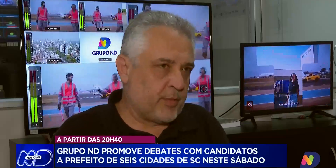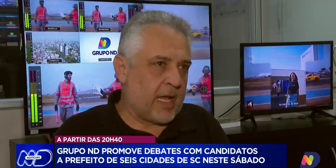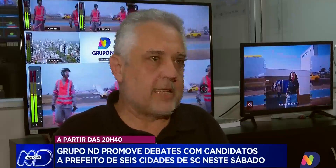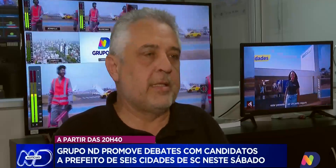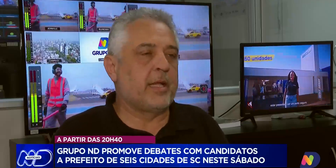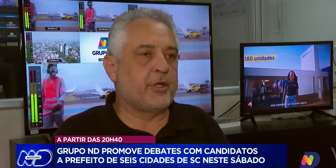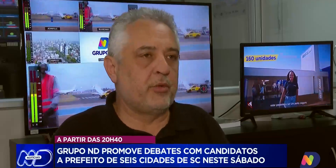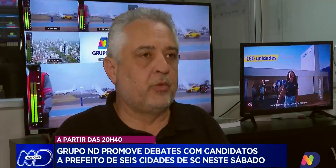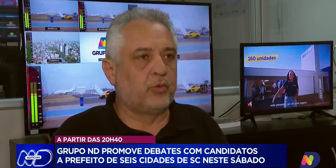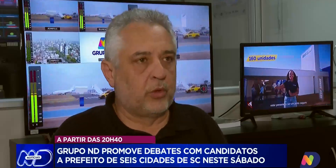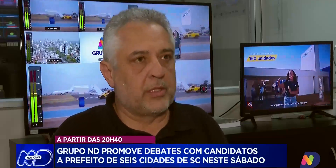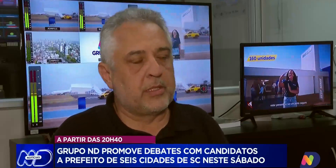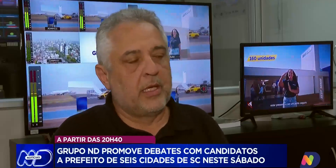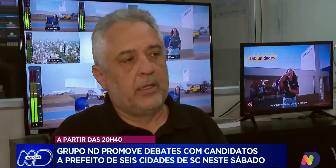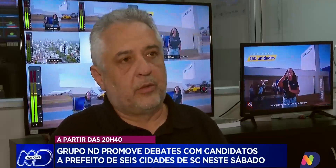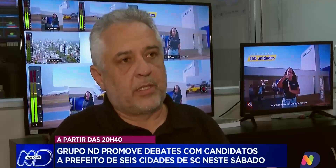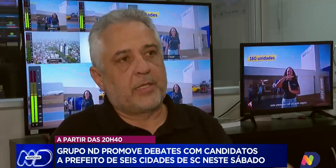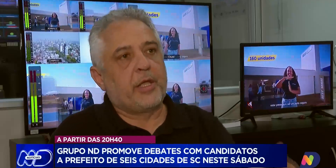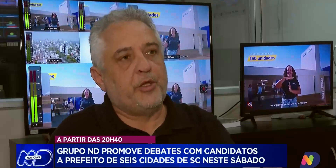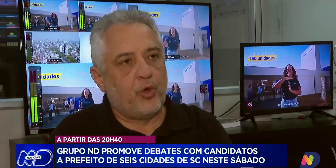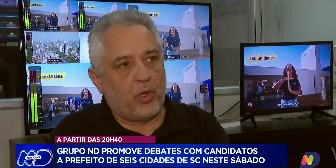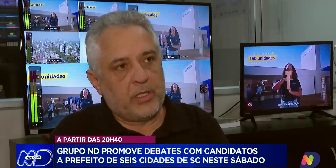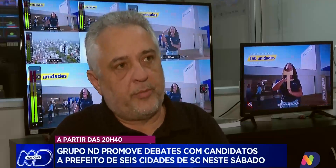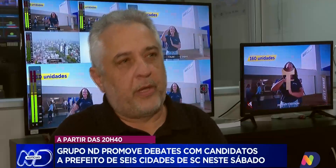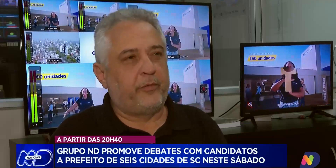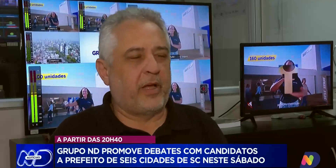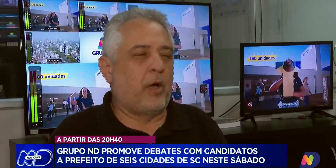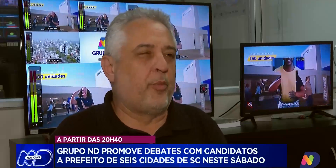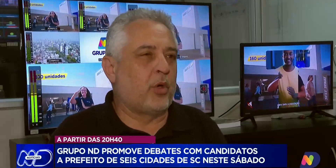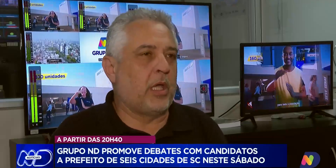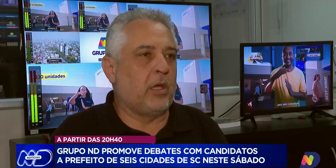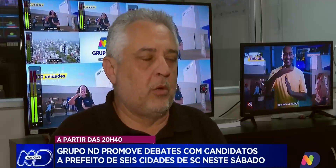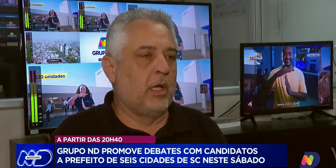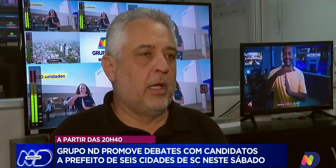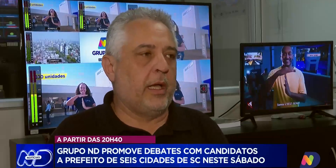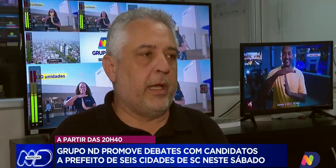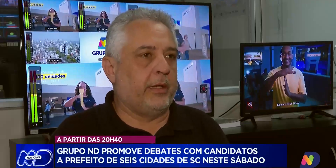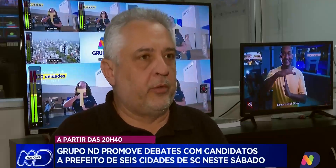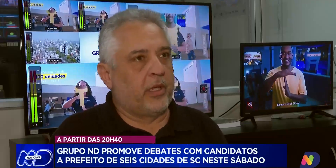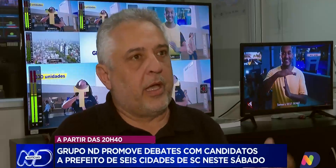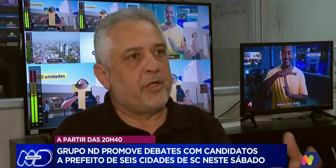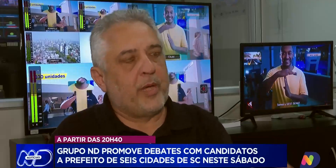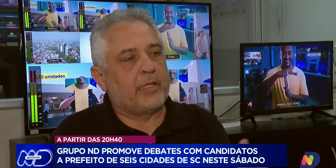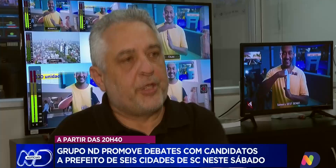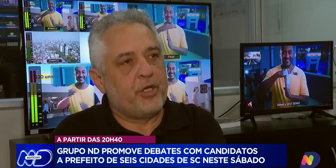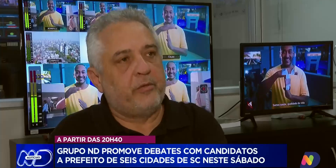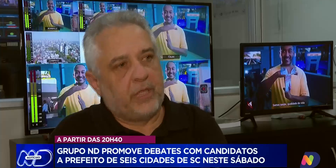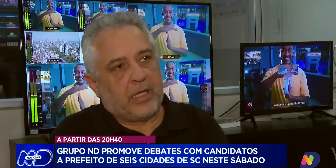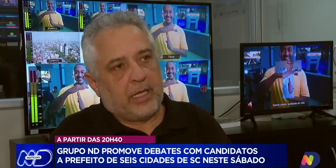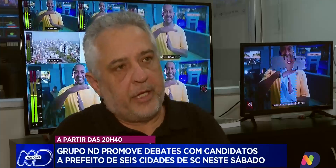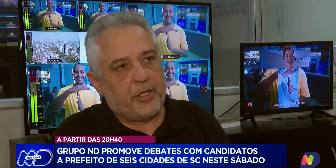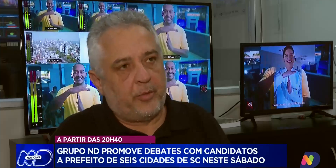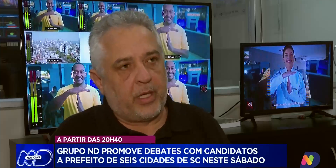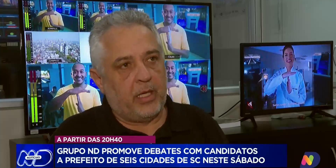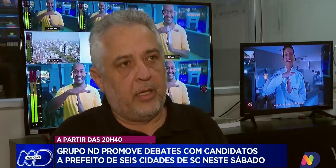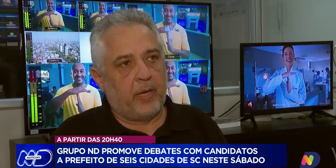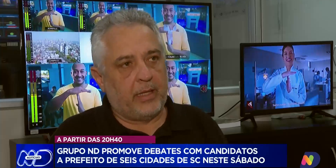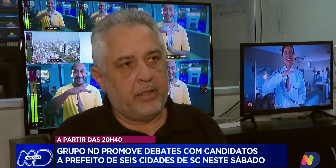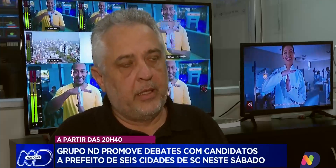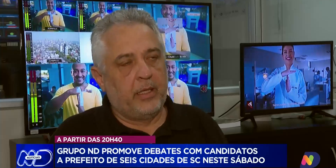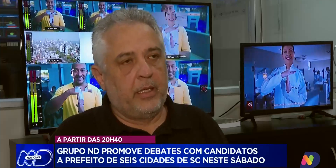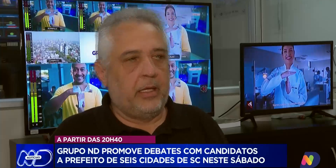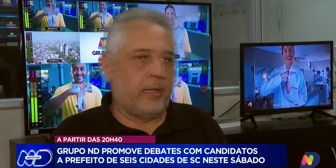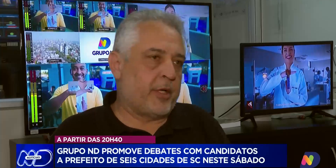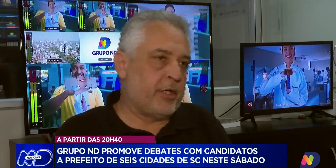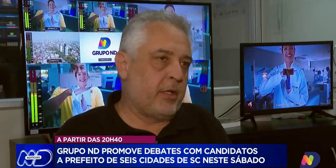com todas as Praças interagindo com todas todas as regiões para falar um pouquinho do que é a expectativa de cada região para aquele